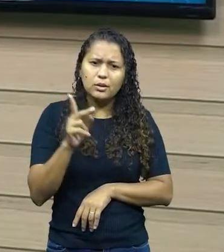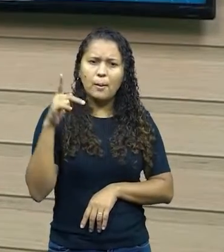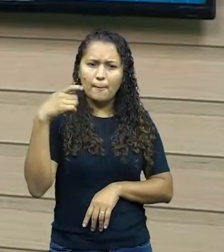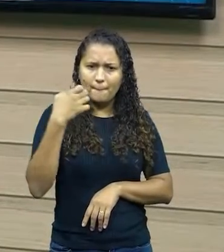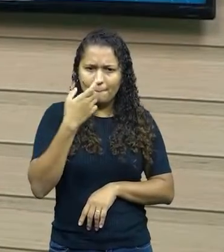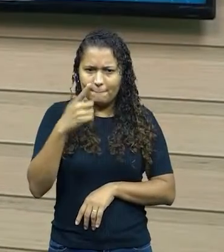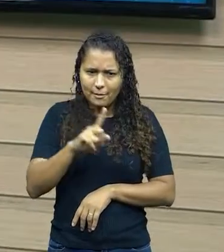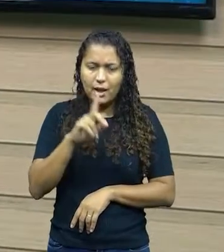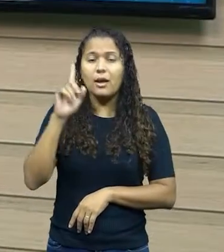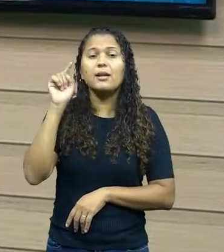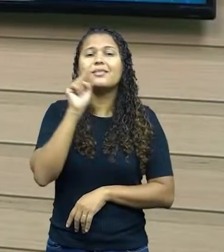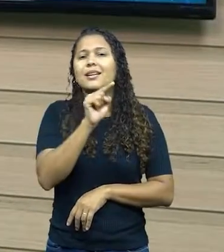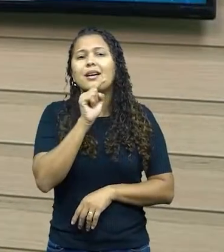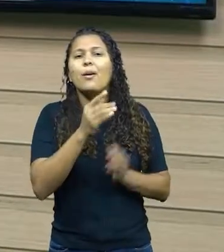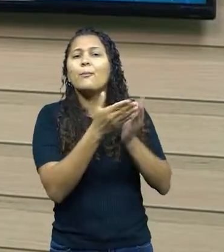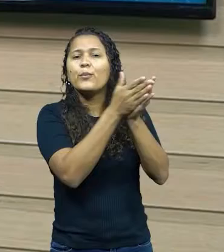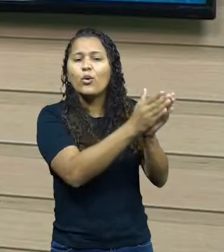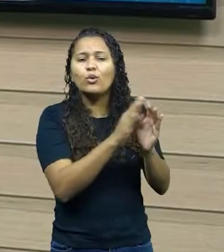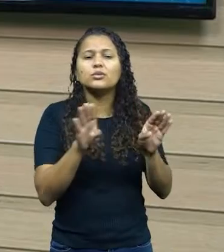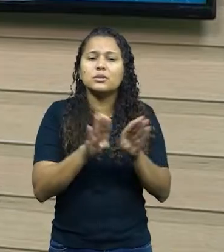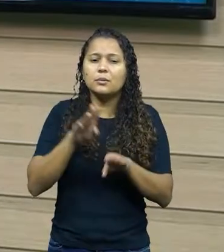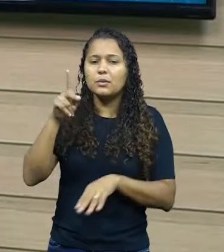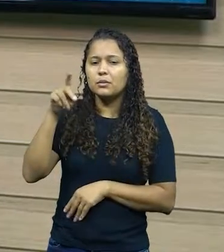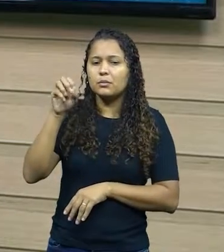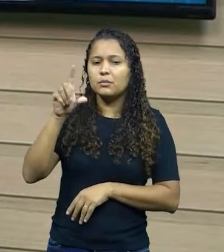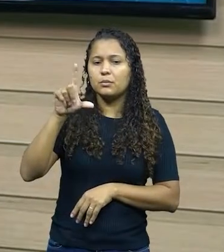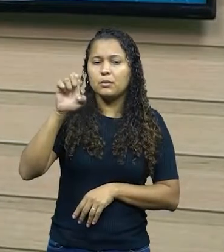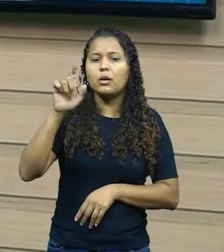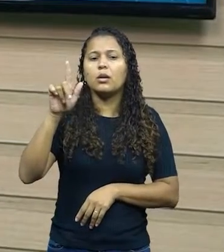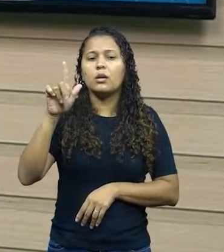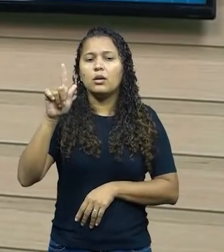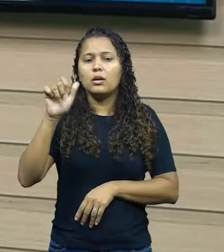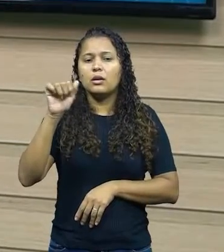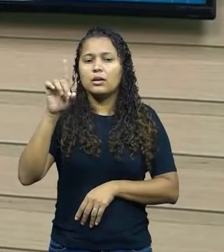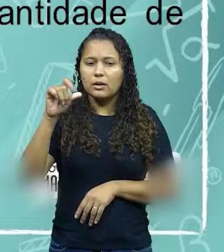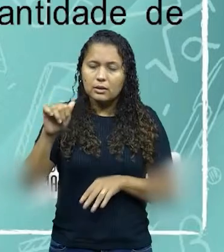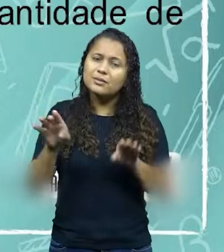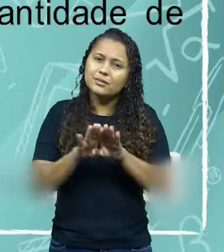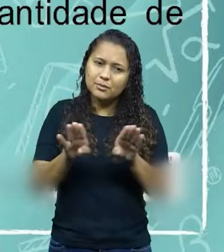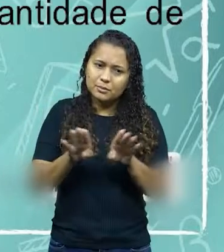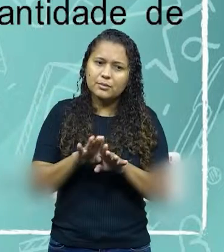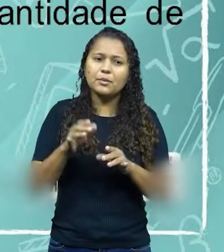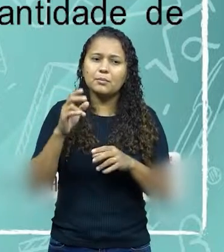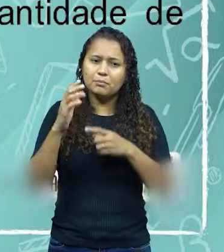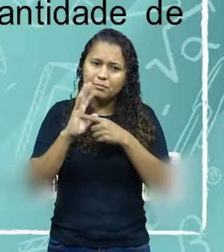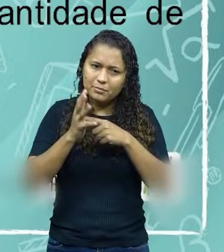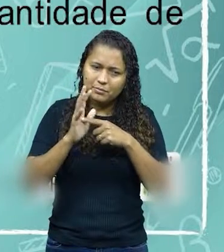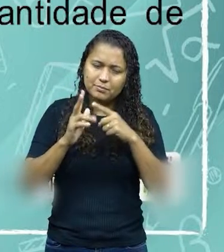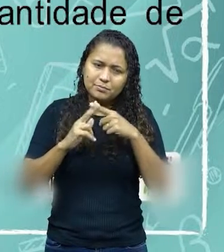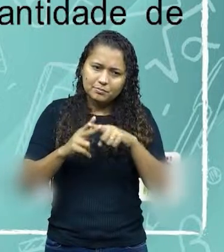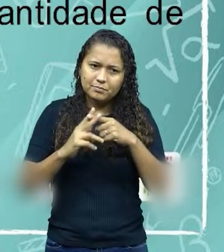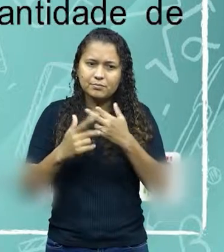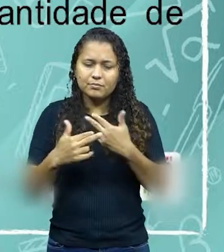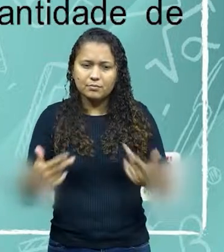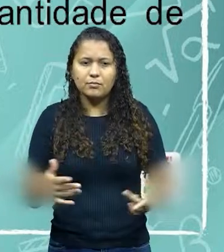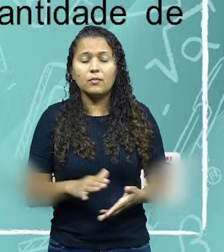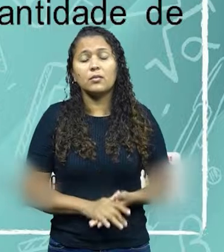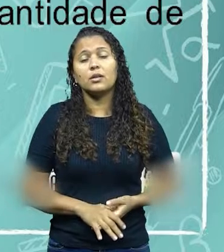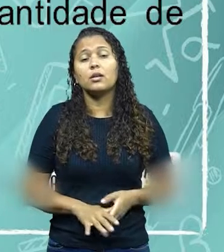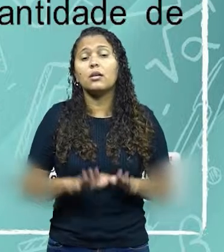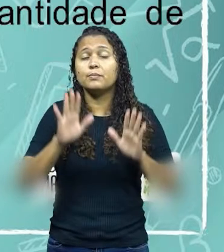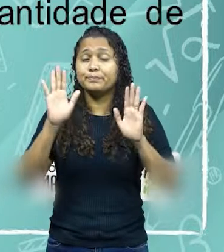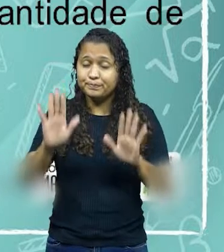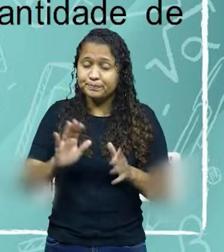utilizado no porto e a polegada na indústria, mecânica de preferência. É interessante a gente saber a diferença de